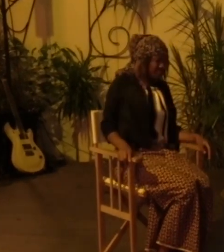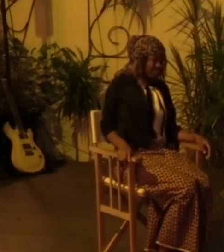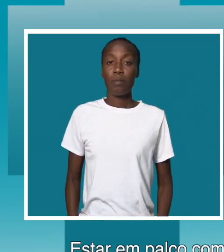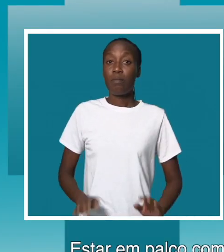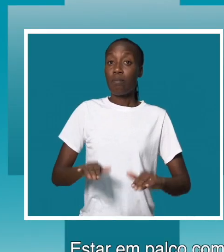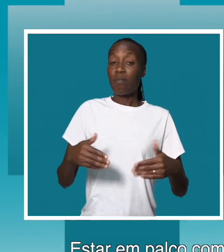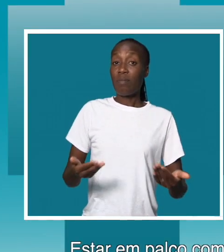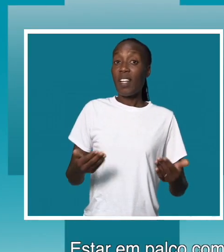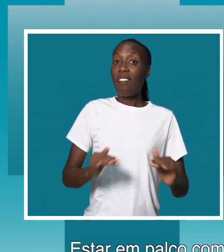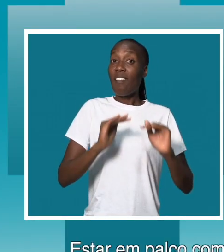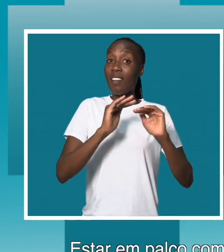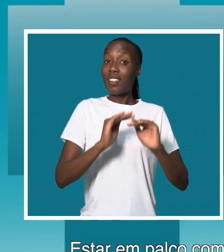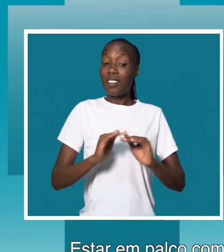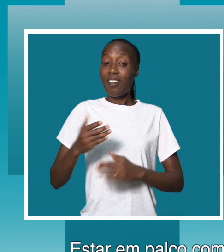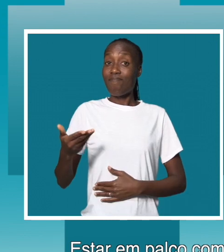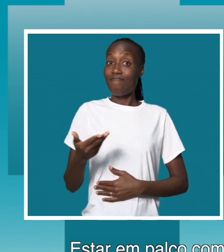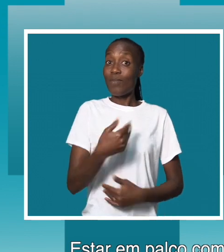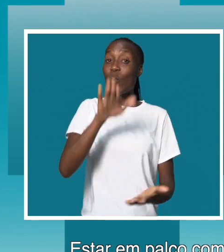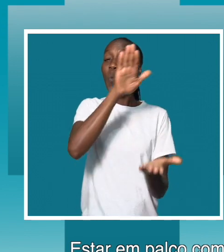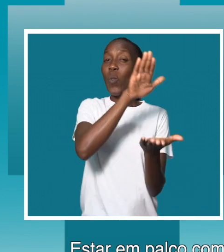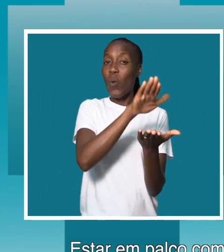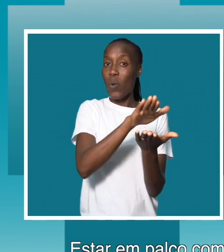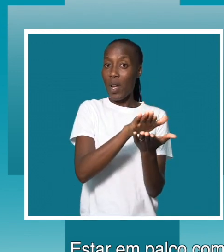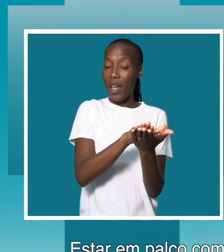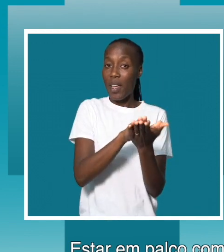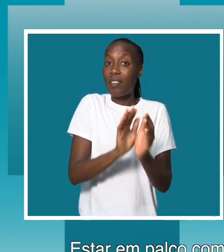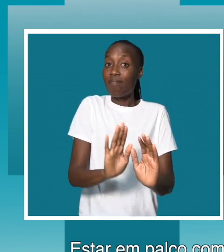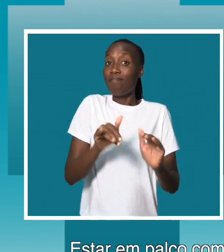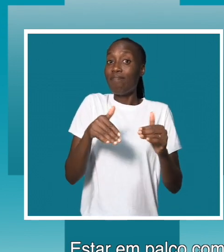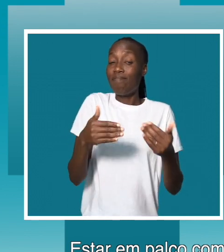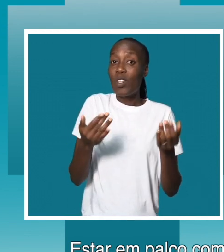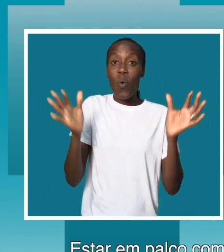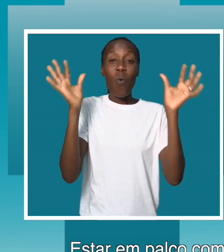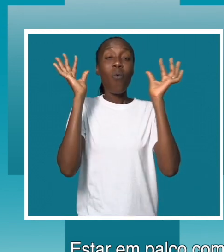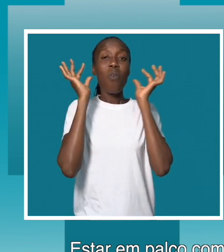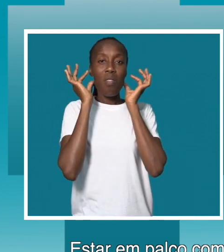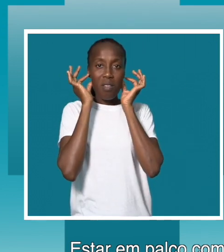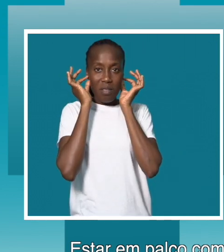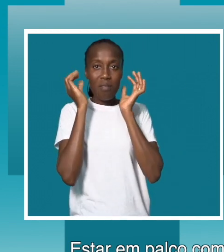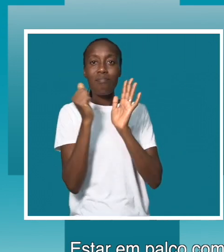palcos. Estar em palco com a Lisette